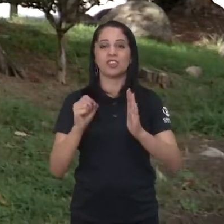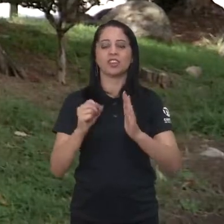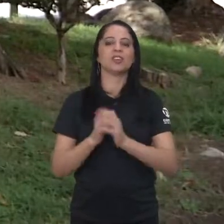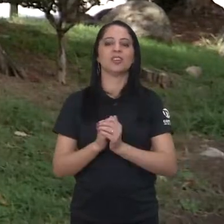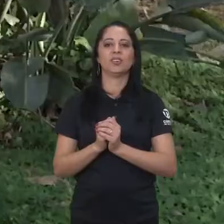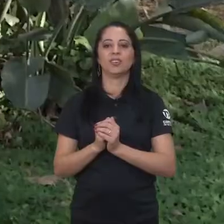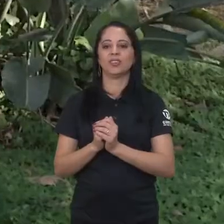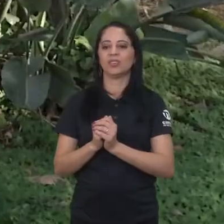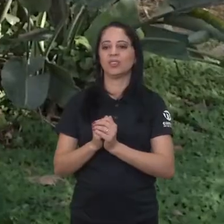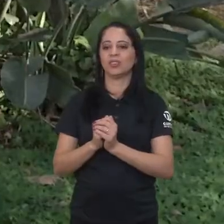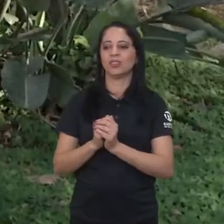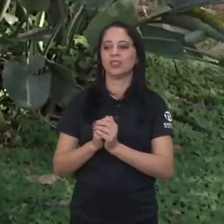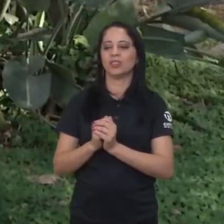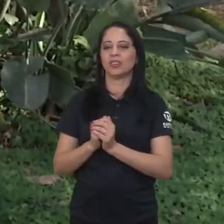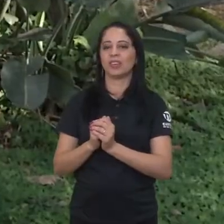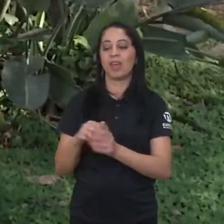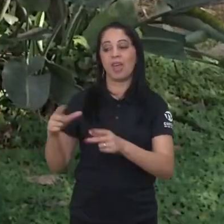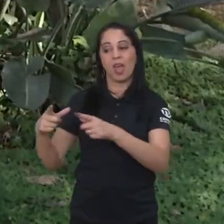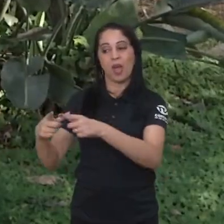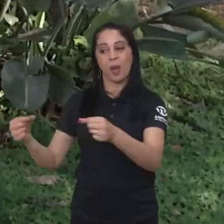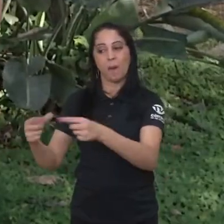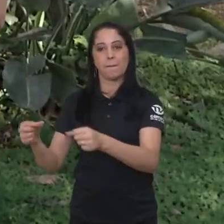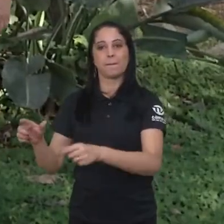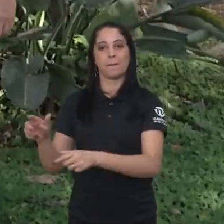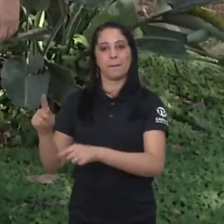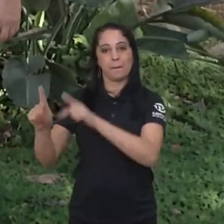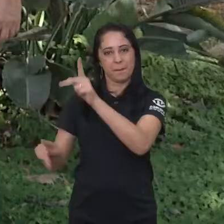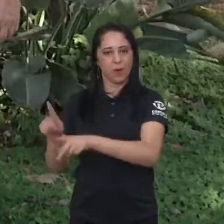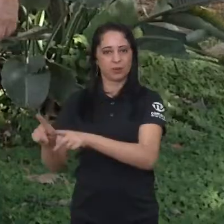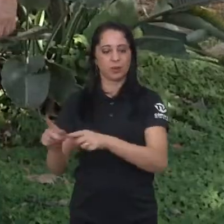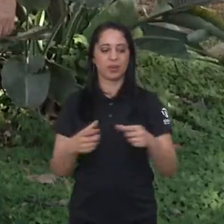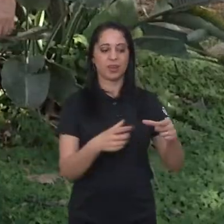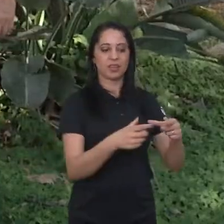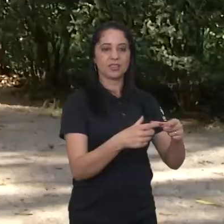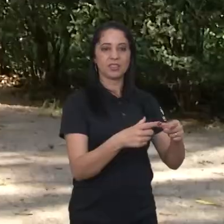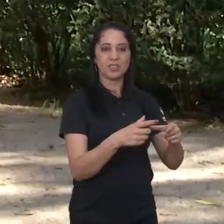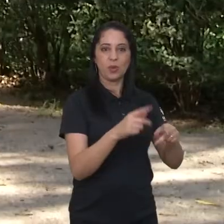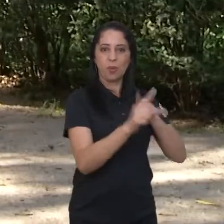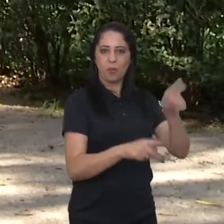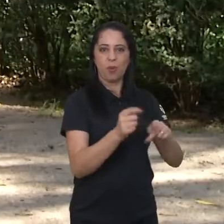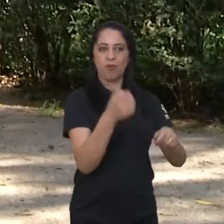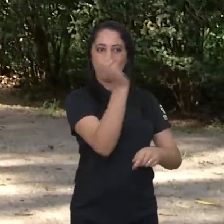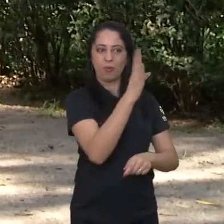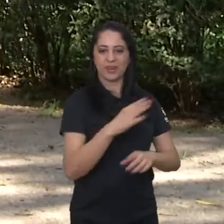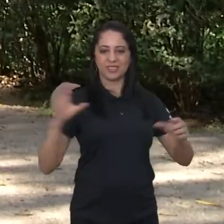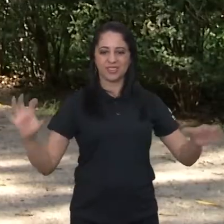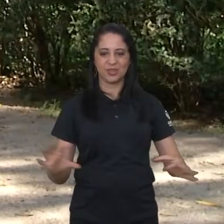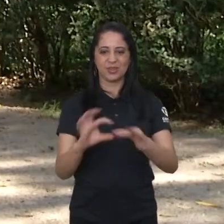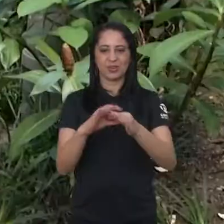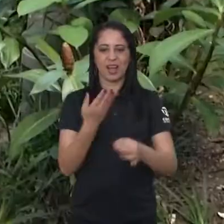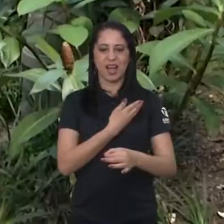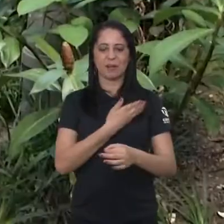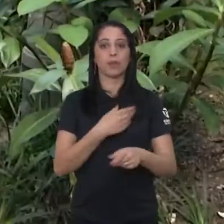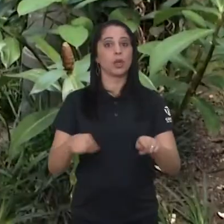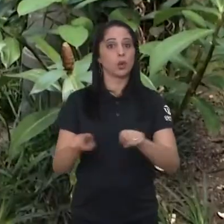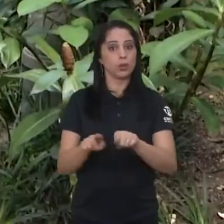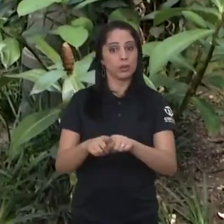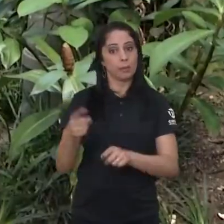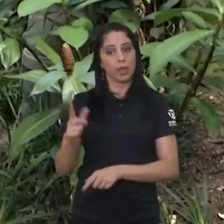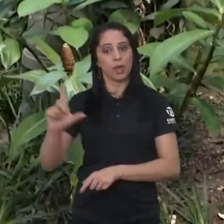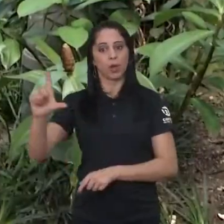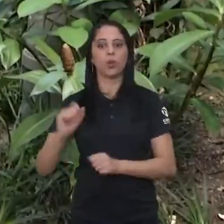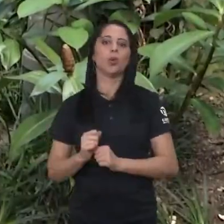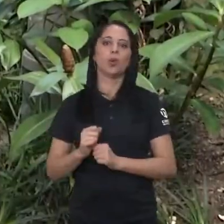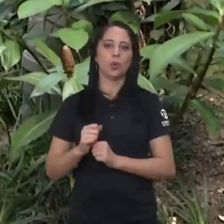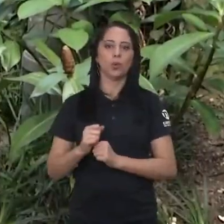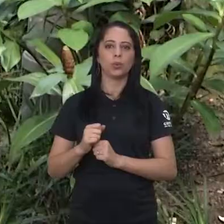de Kadoma, o local deve receber uma placa para lembrar a data. O outro é o Jardim Japonês, que fica dentro